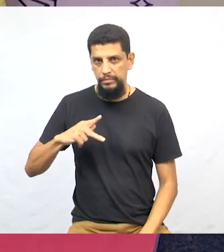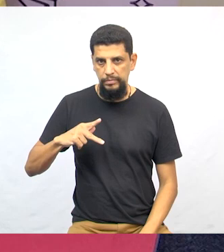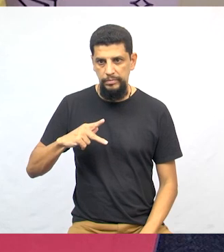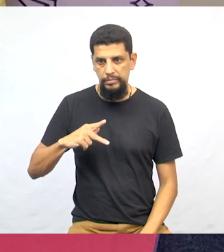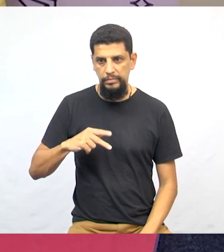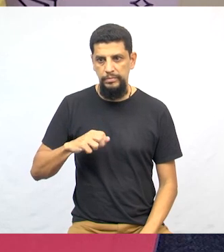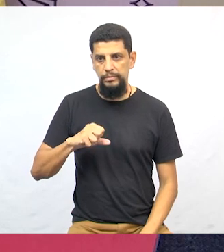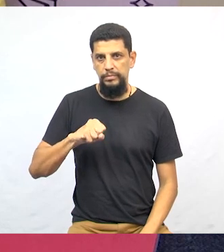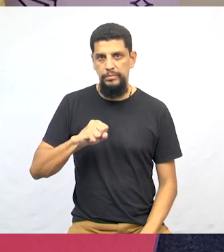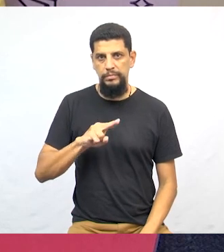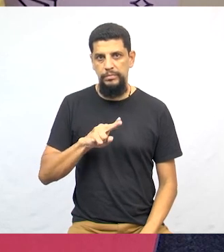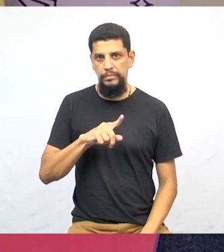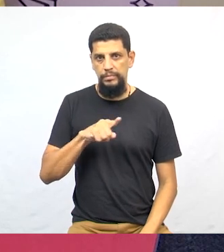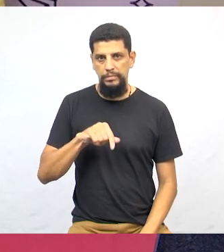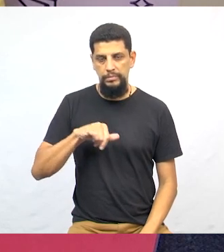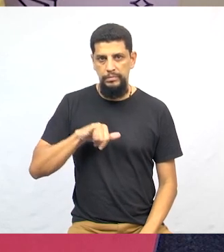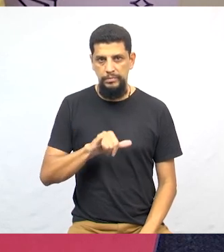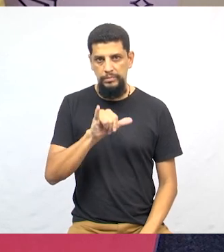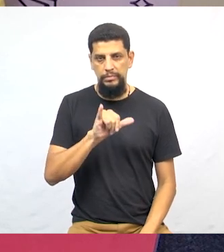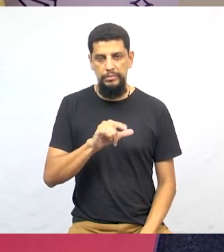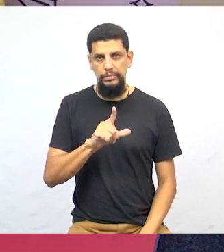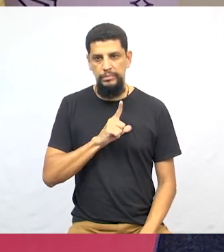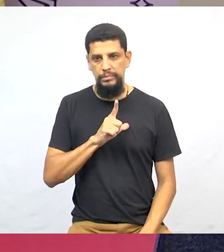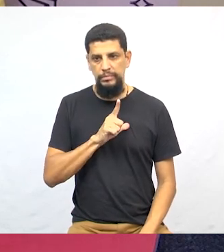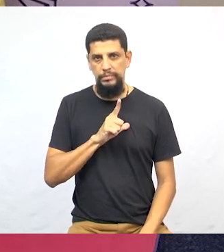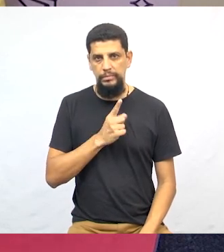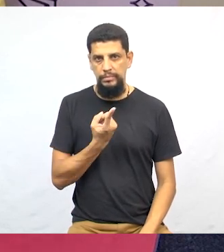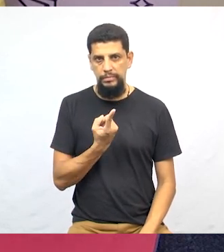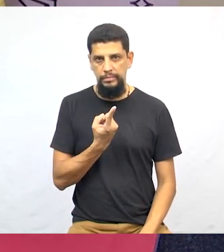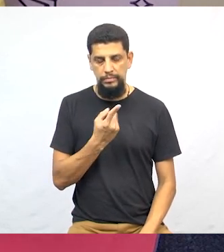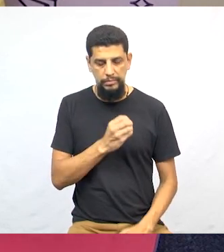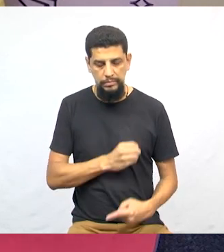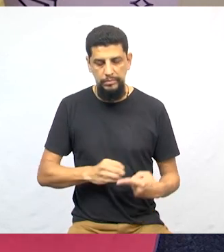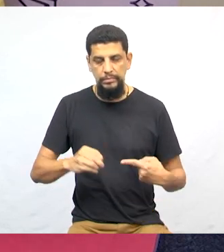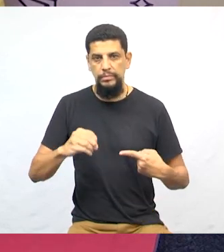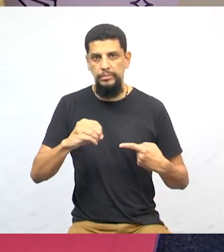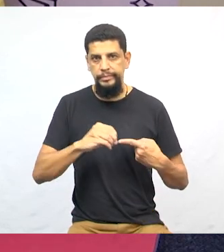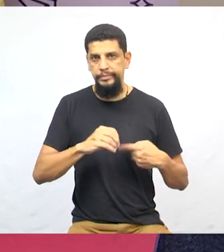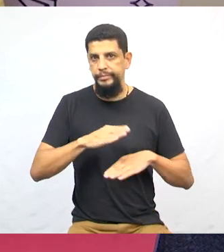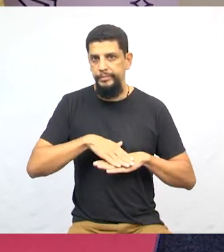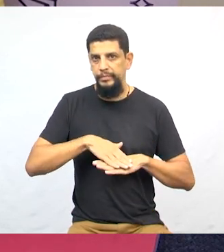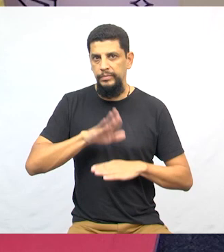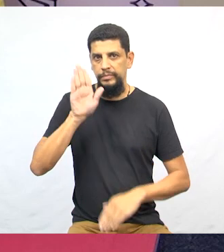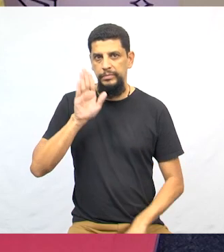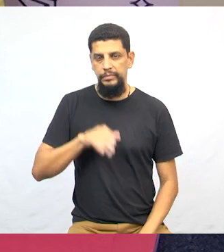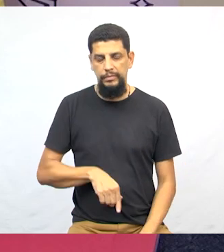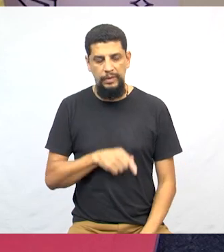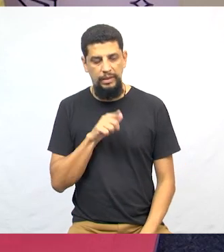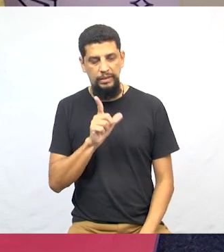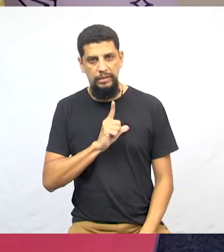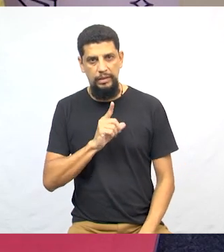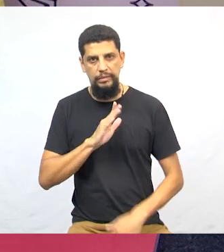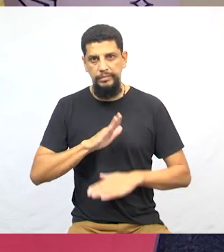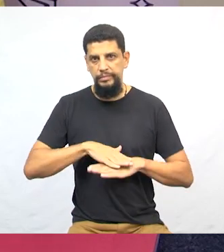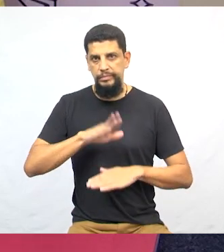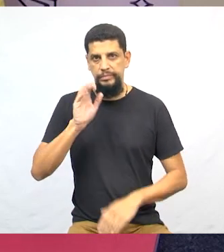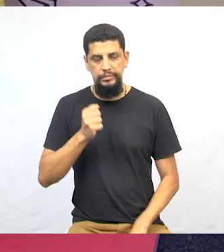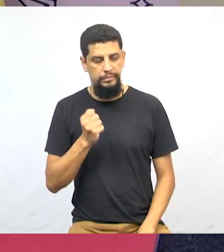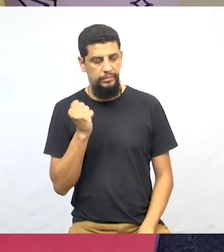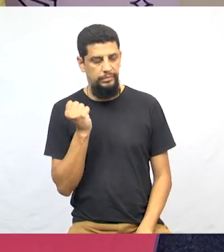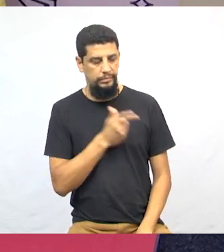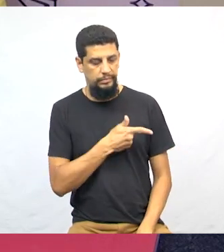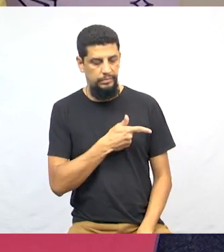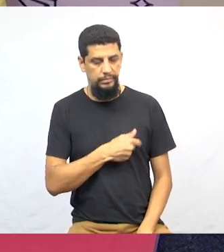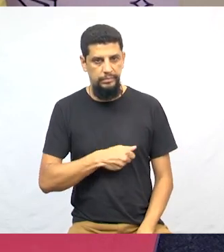Suzy tem uma bolinha a mais. A professora Suzy ganhou porque ela tem mais